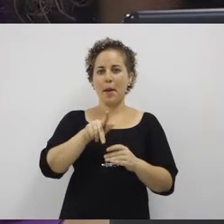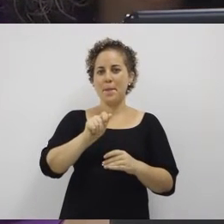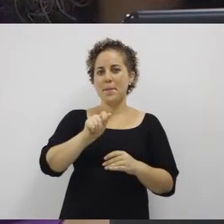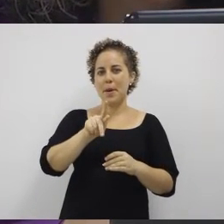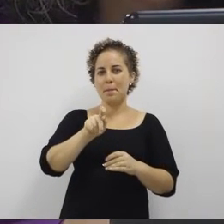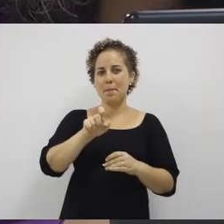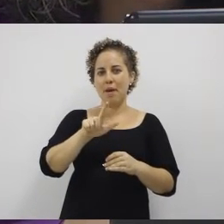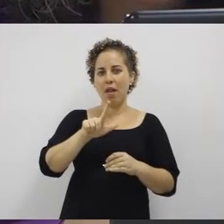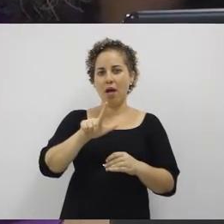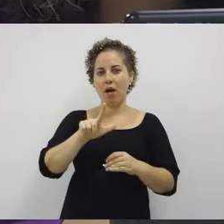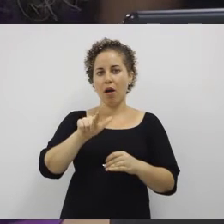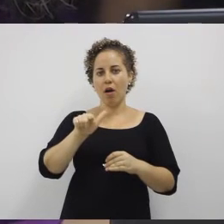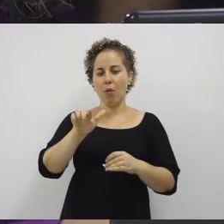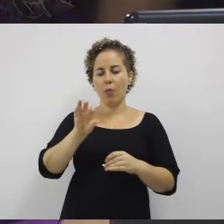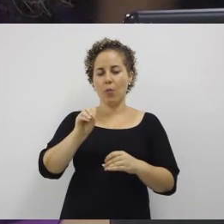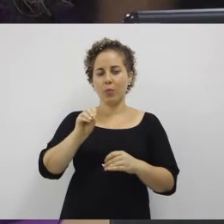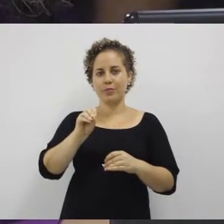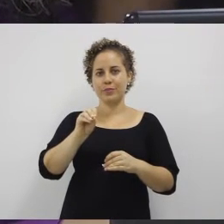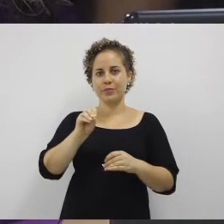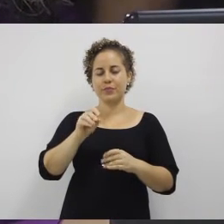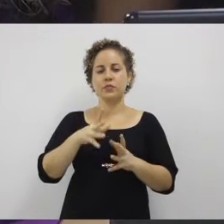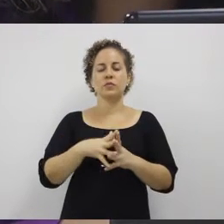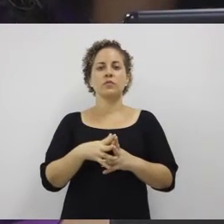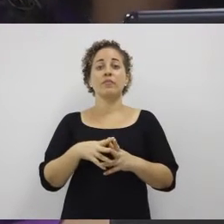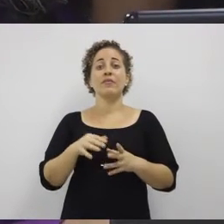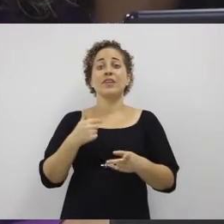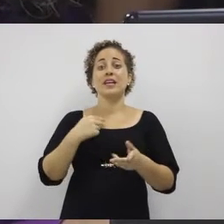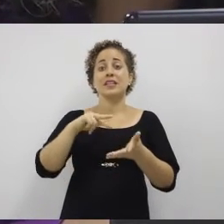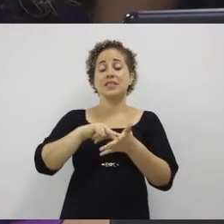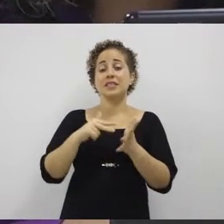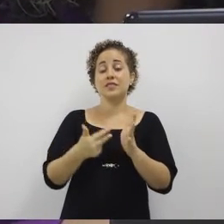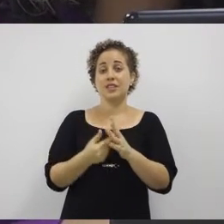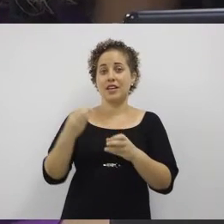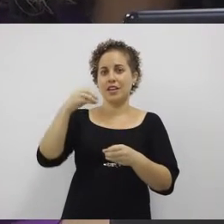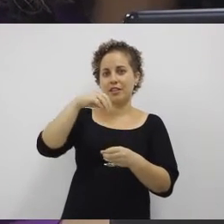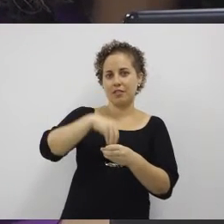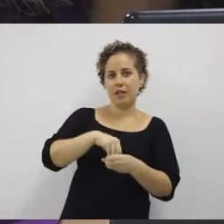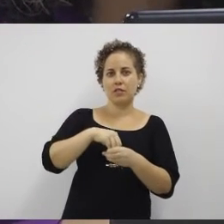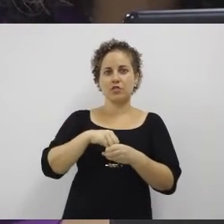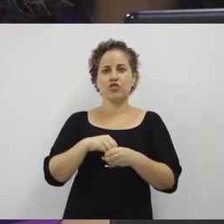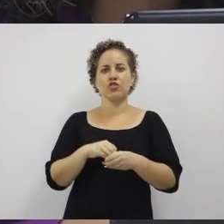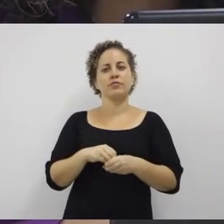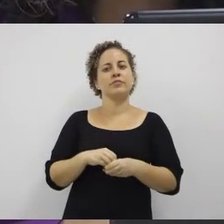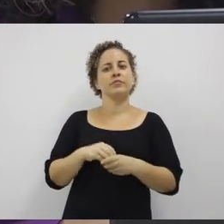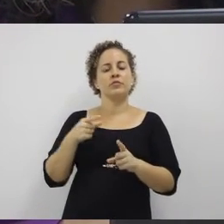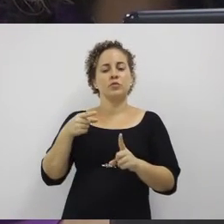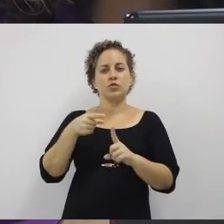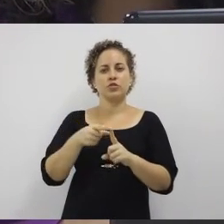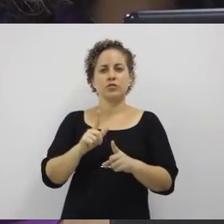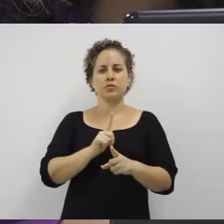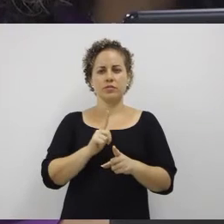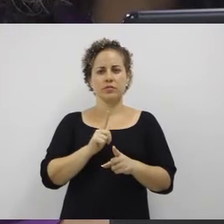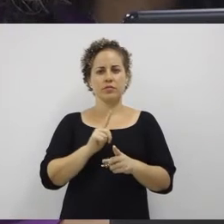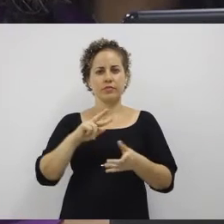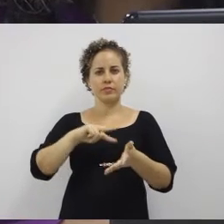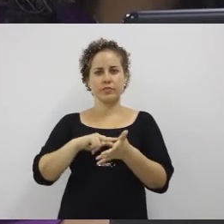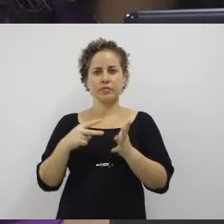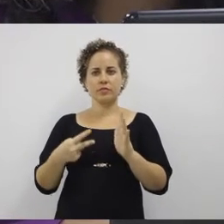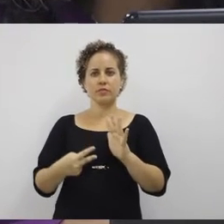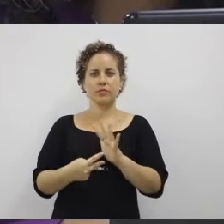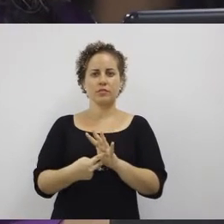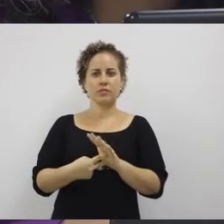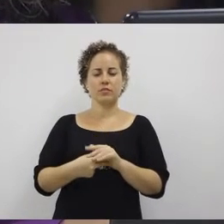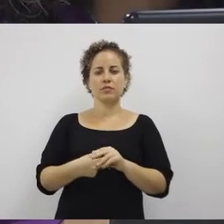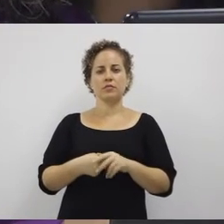atividades relativas à embalagem passem a ser atividades internas, ou seja, funções internas. Isso significa que